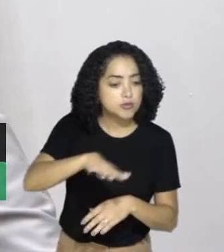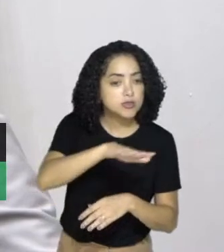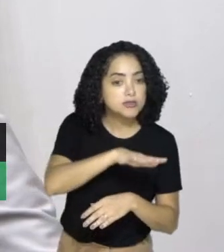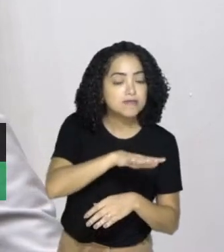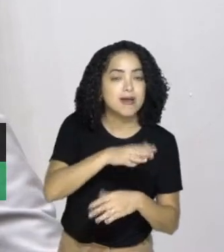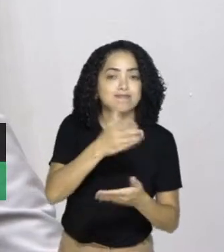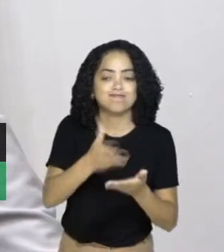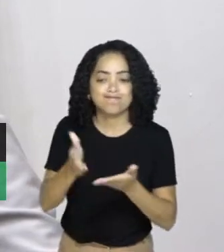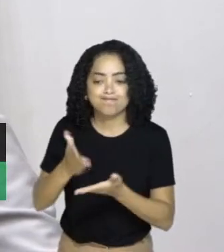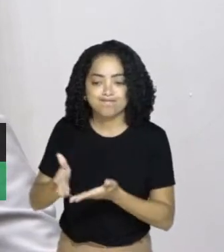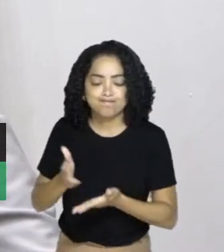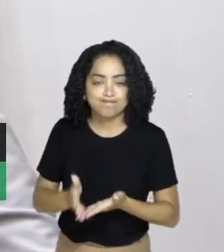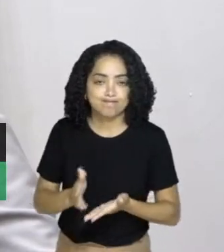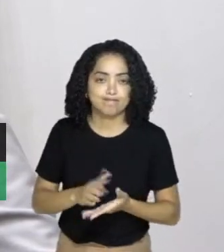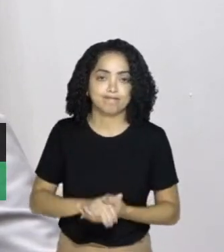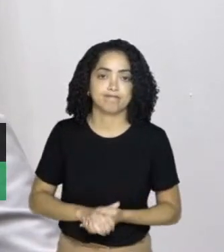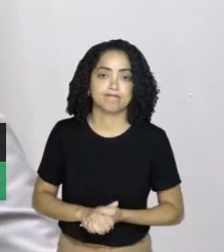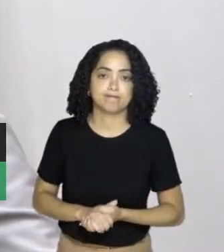perdendo.